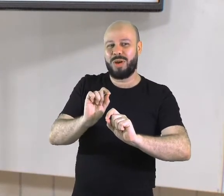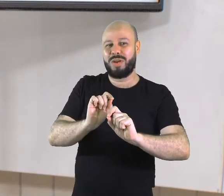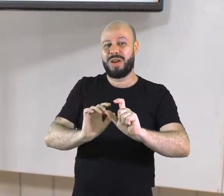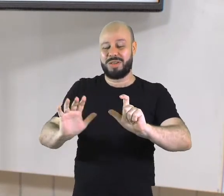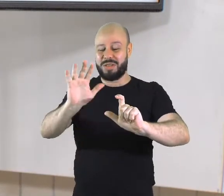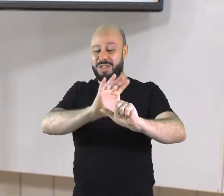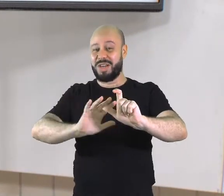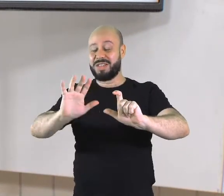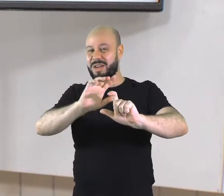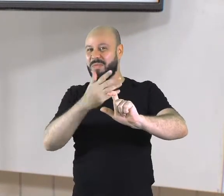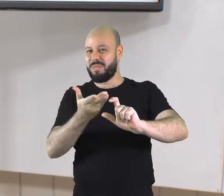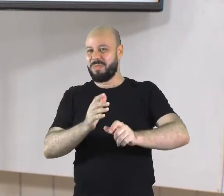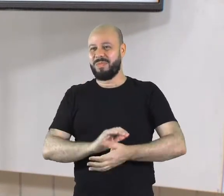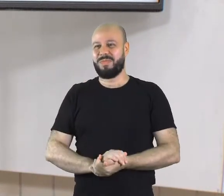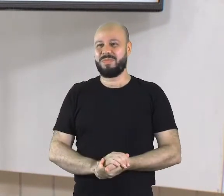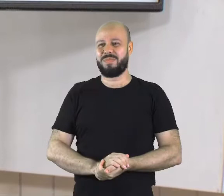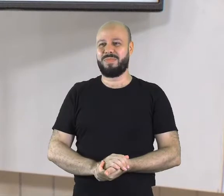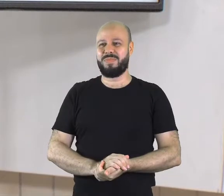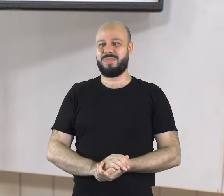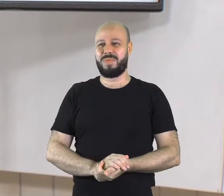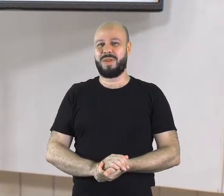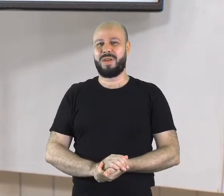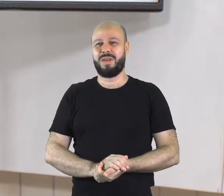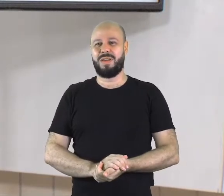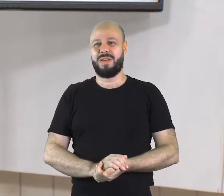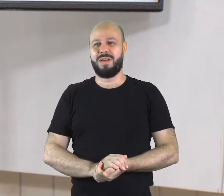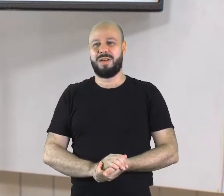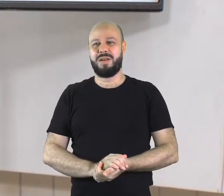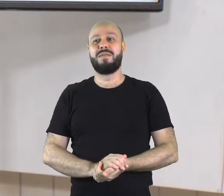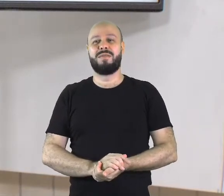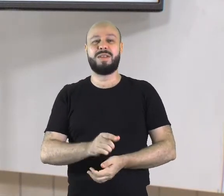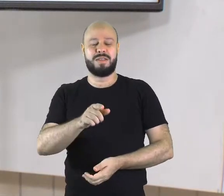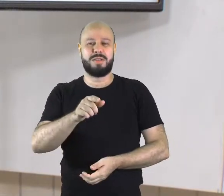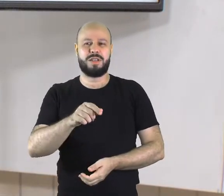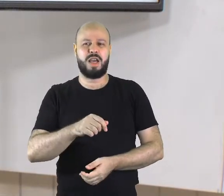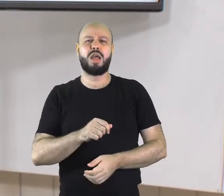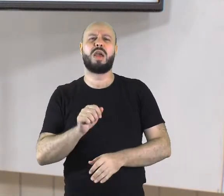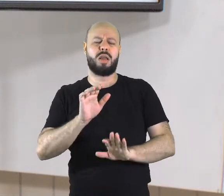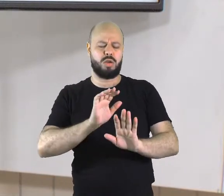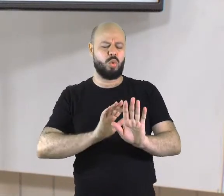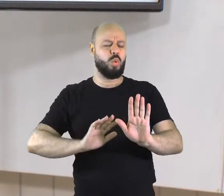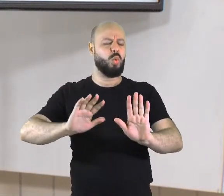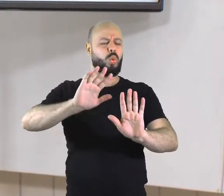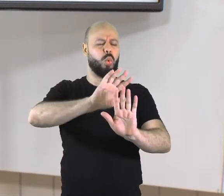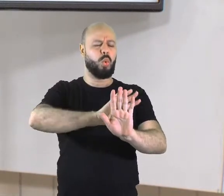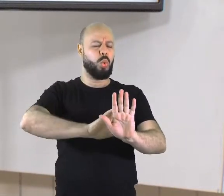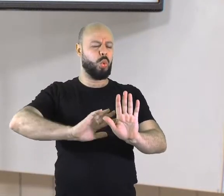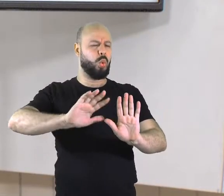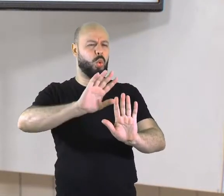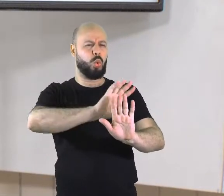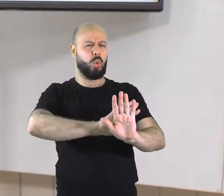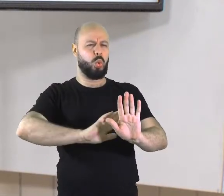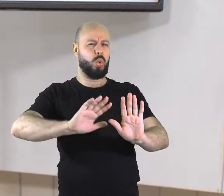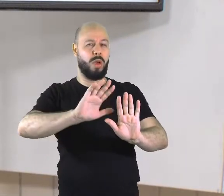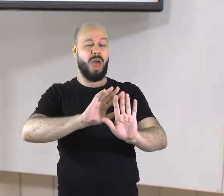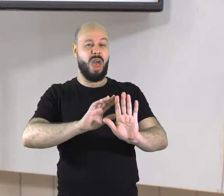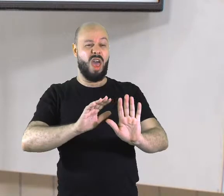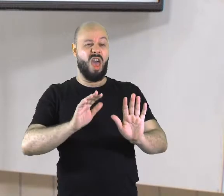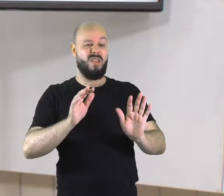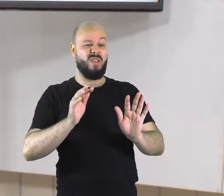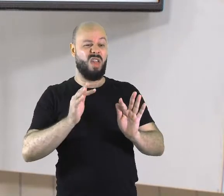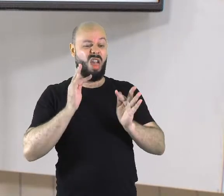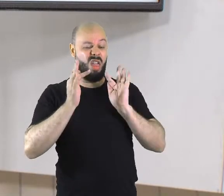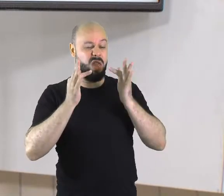Temos aqui, vocês viram que ela quis suavizar, ela quis dizer que ela não é fofoqueira. Então